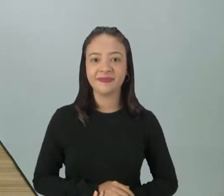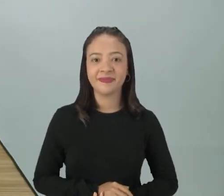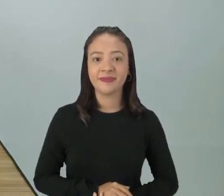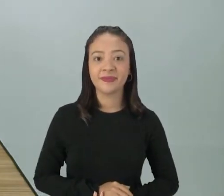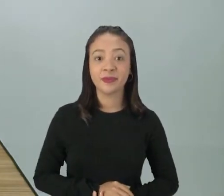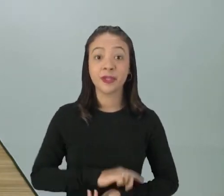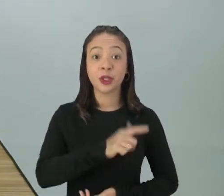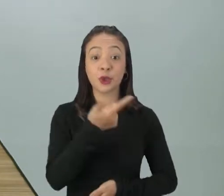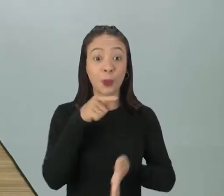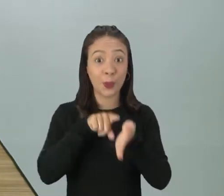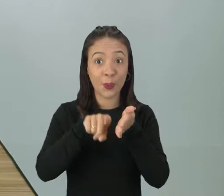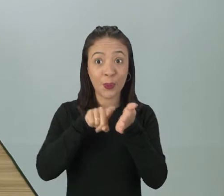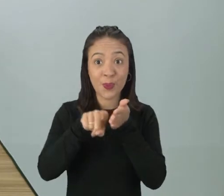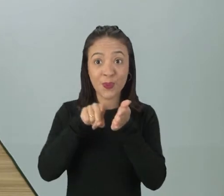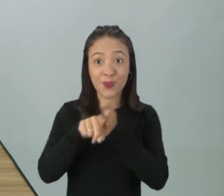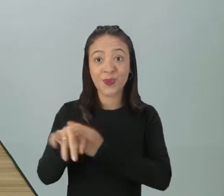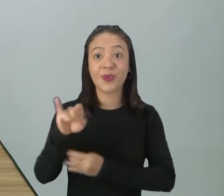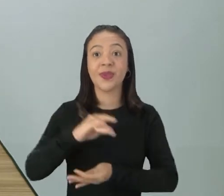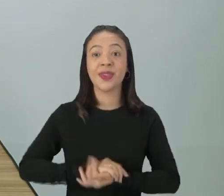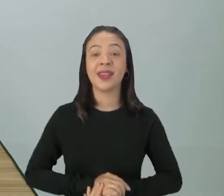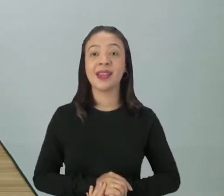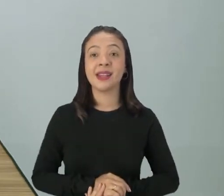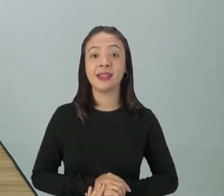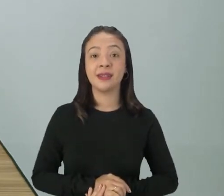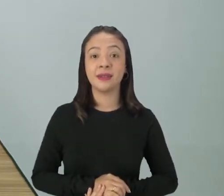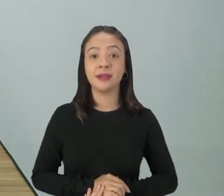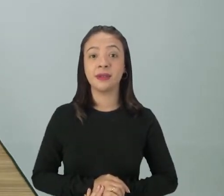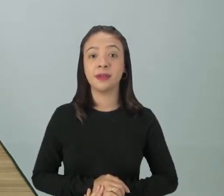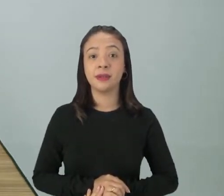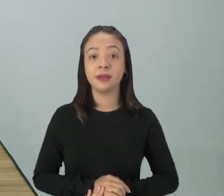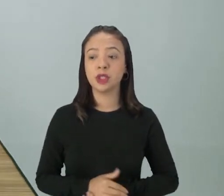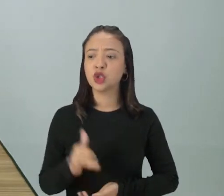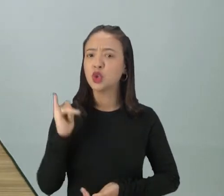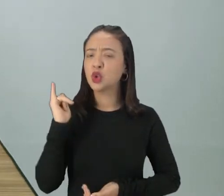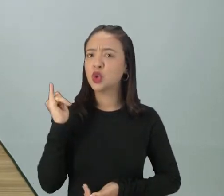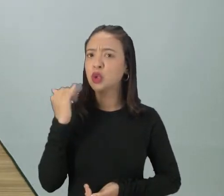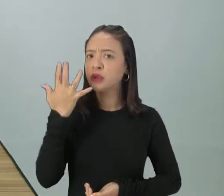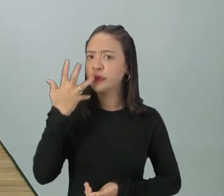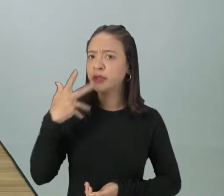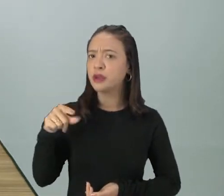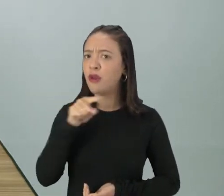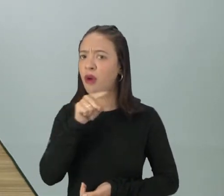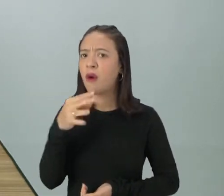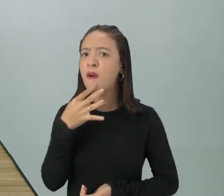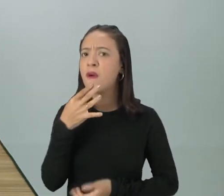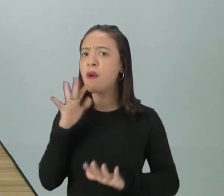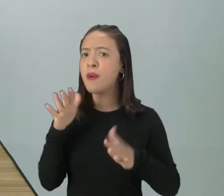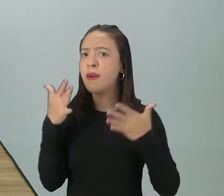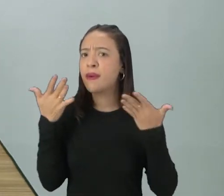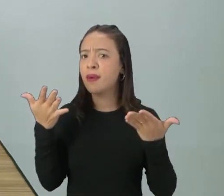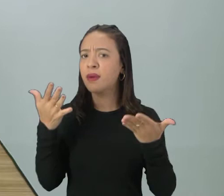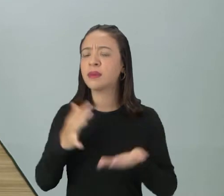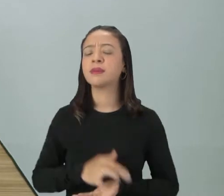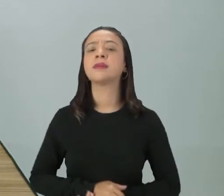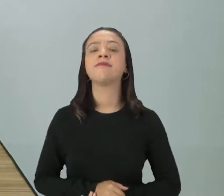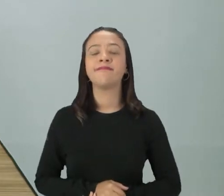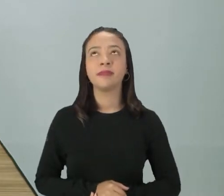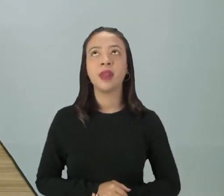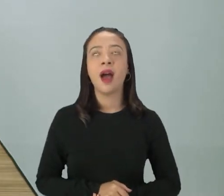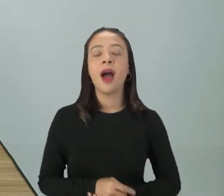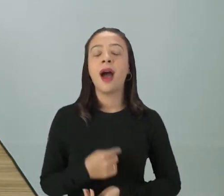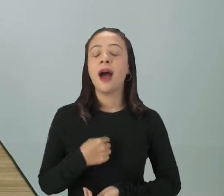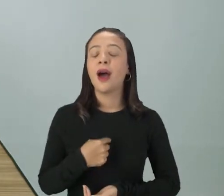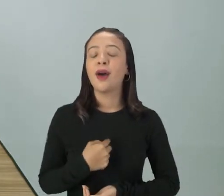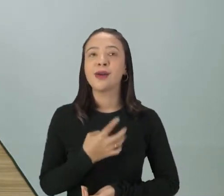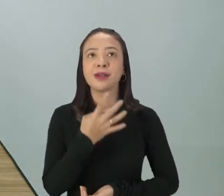perguntas para vocês. Quais contos infantis que vocês conhecem? Eu gosto de muitos